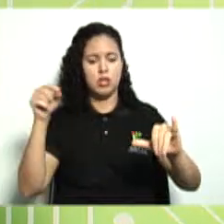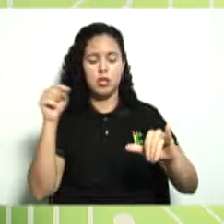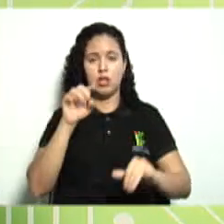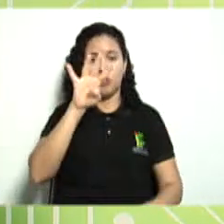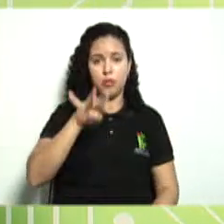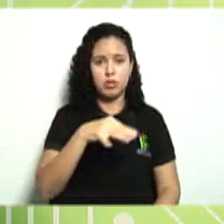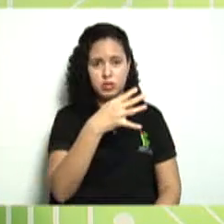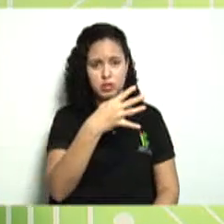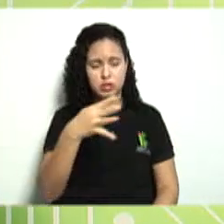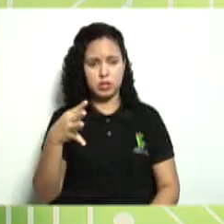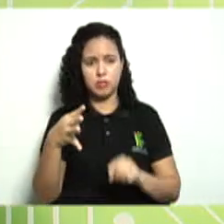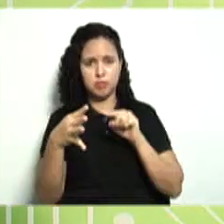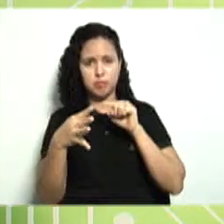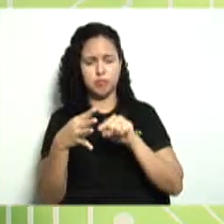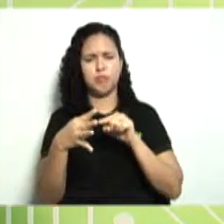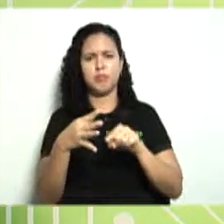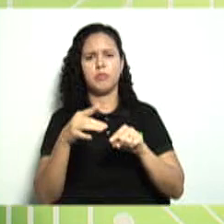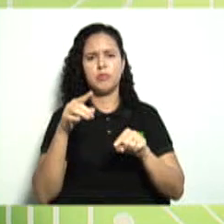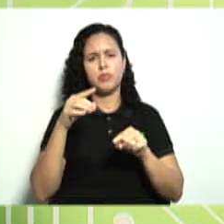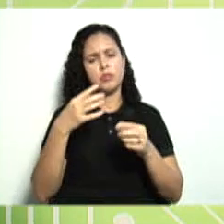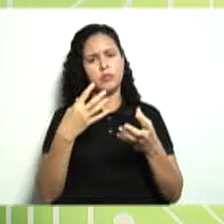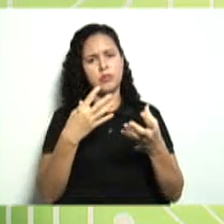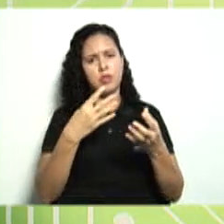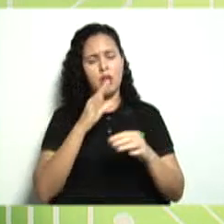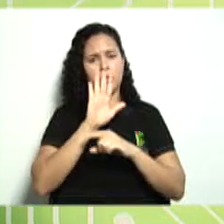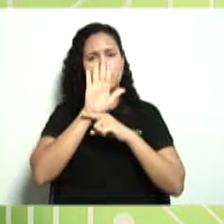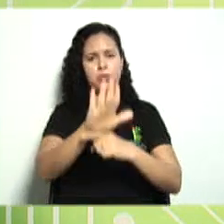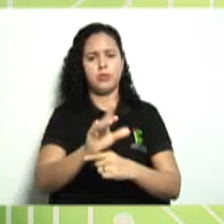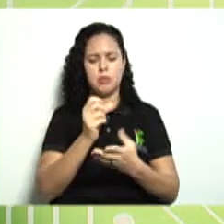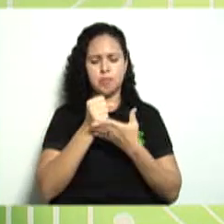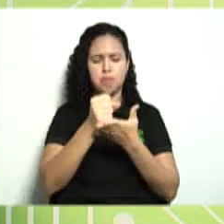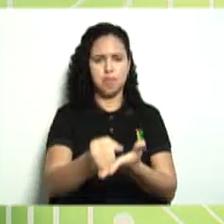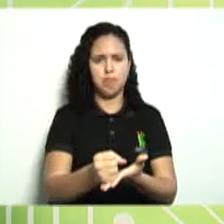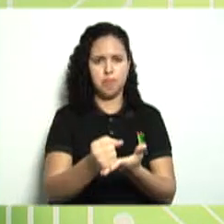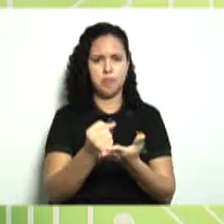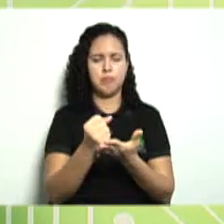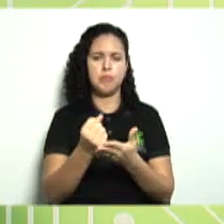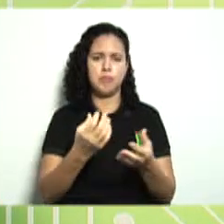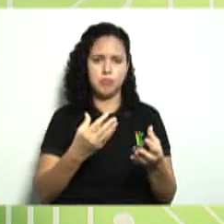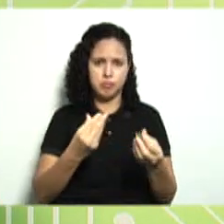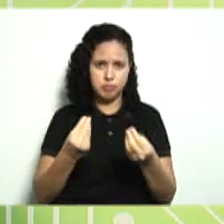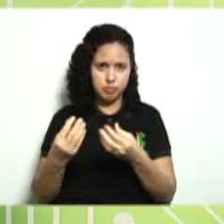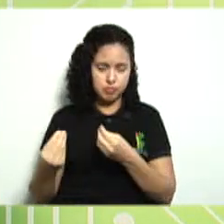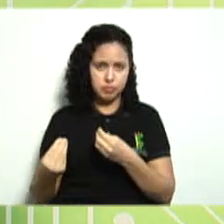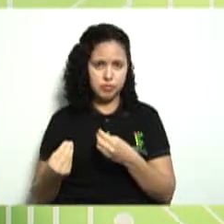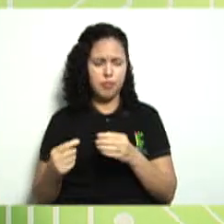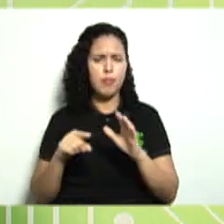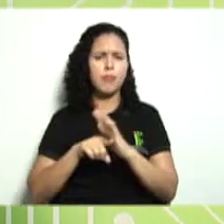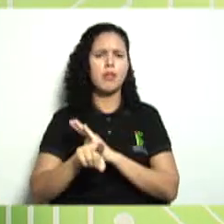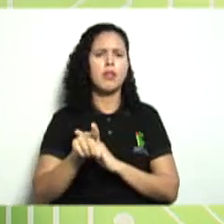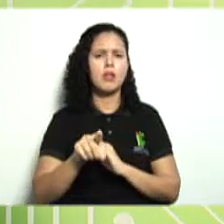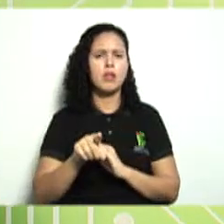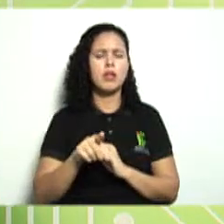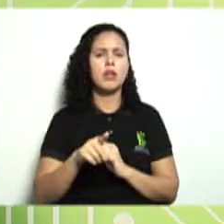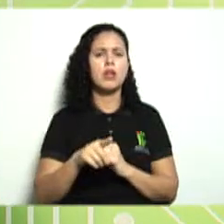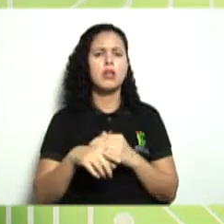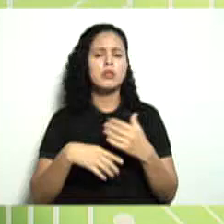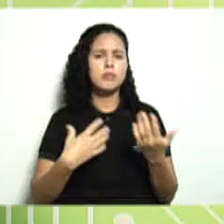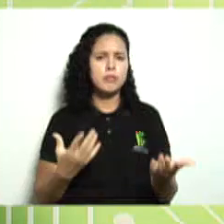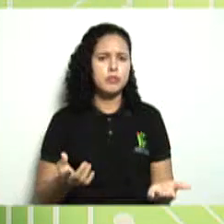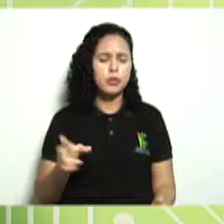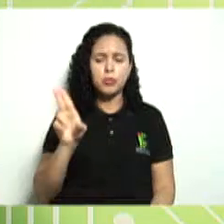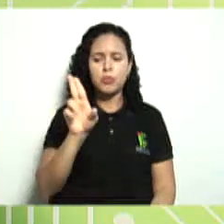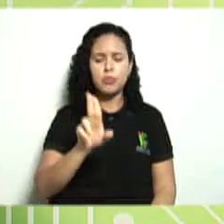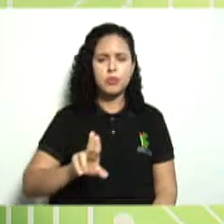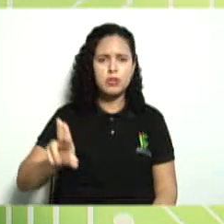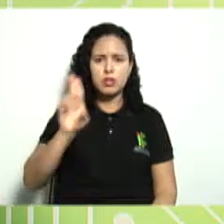vai possibilitar tudo isso para vocês, certo? Então, assim, eu pergunto, em que situação você pode